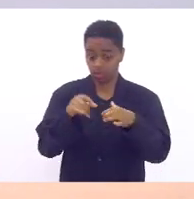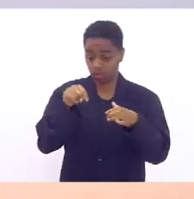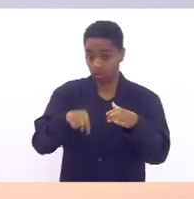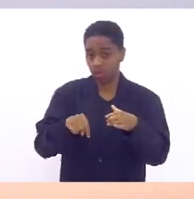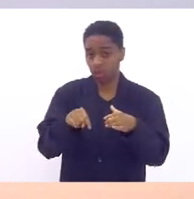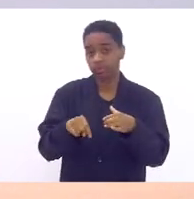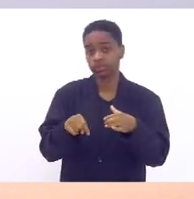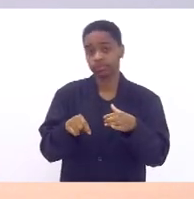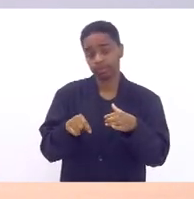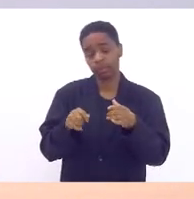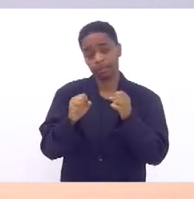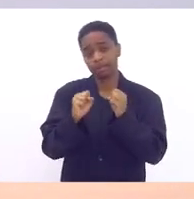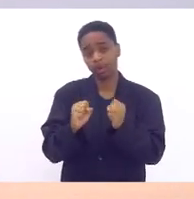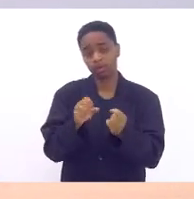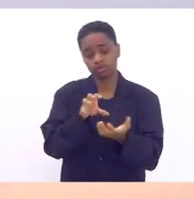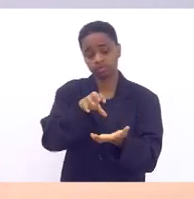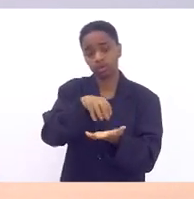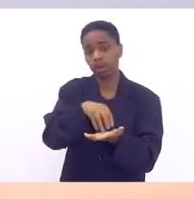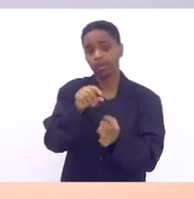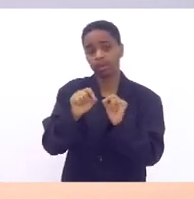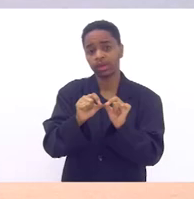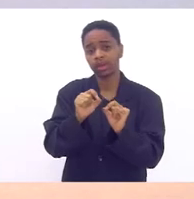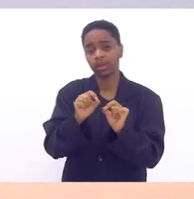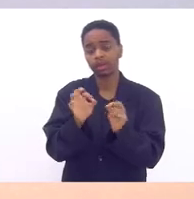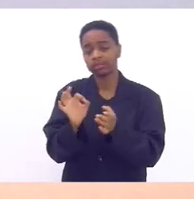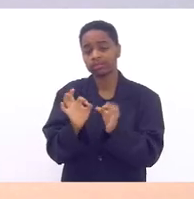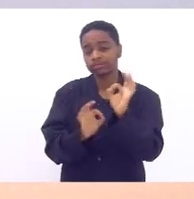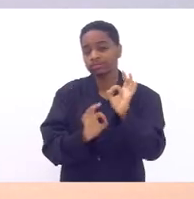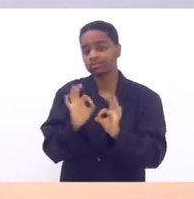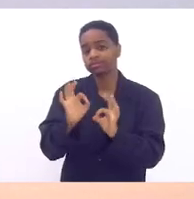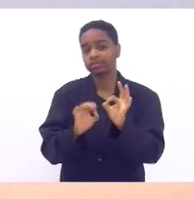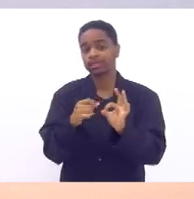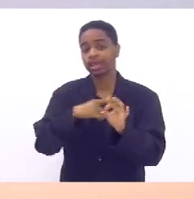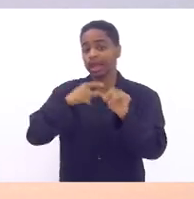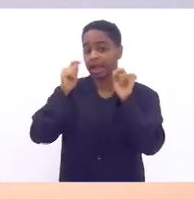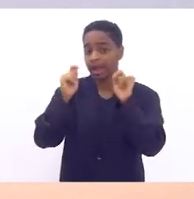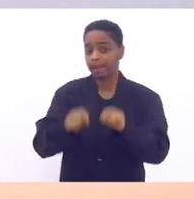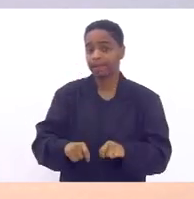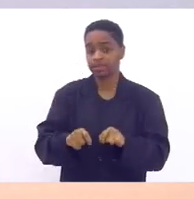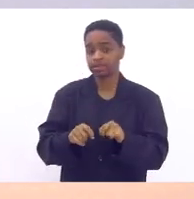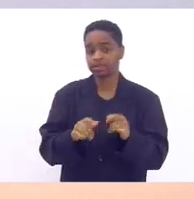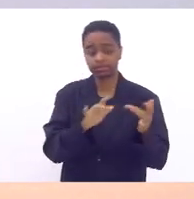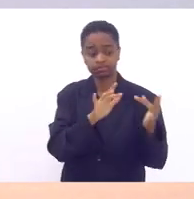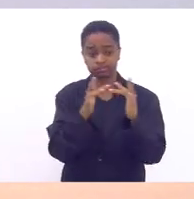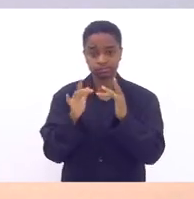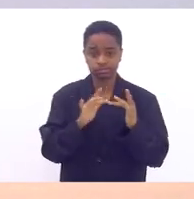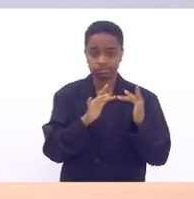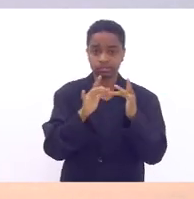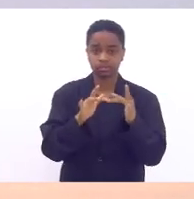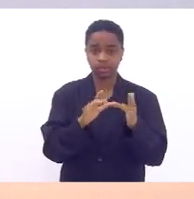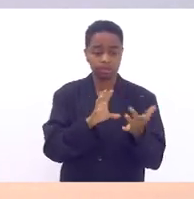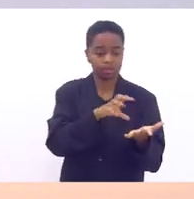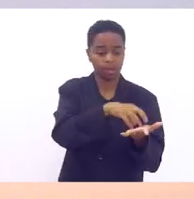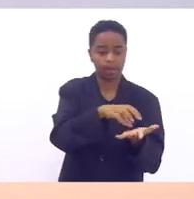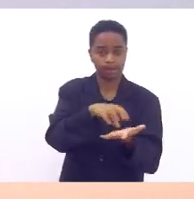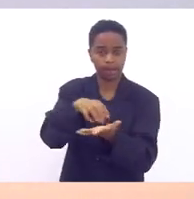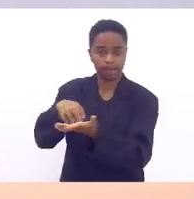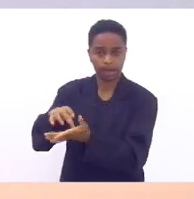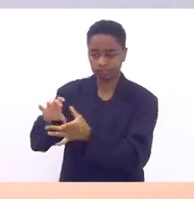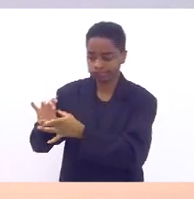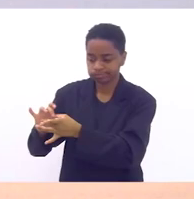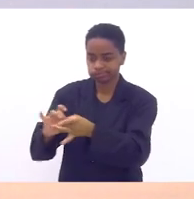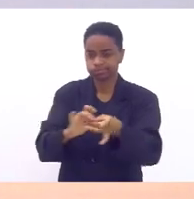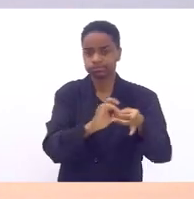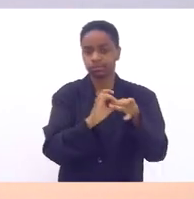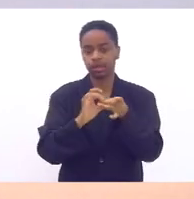ela pode ser esse órgão catalisador que tem essa capacidade de articulação com todas as esferas